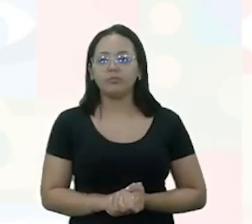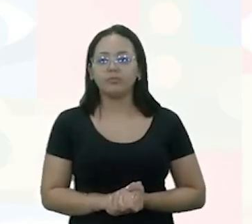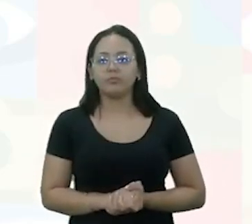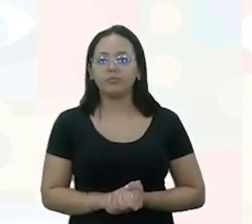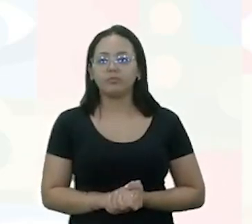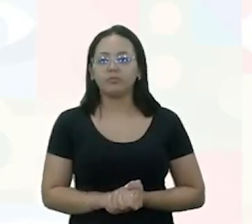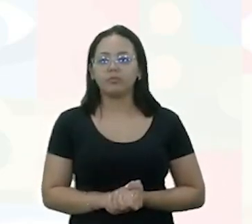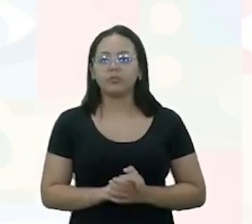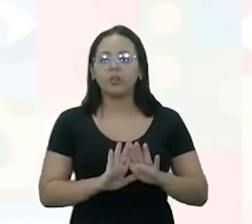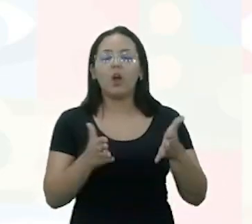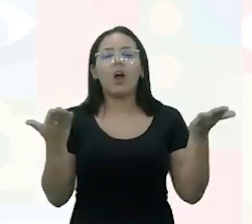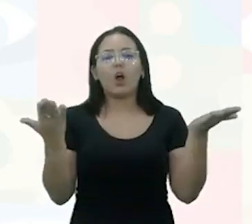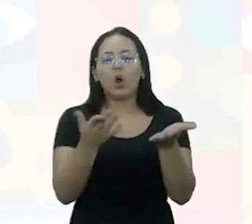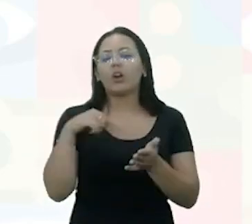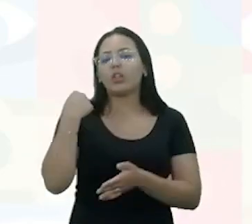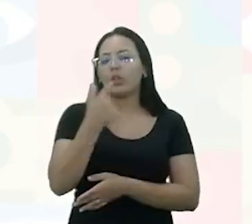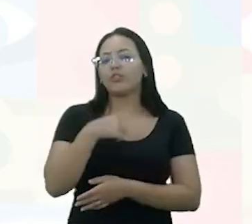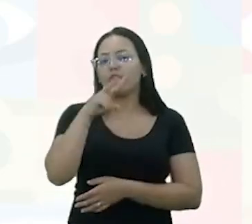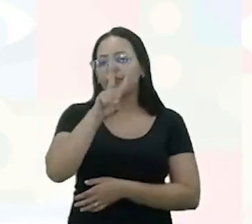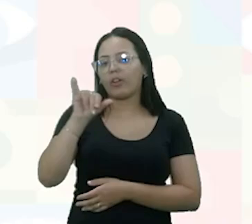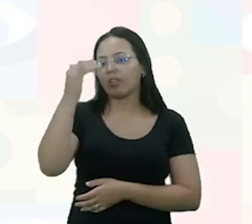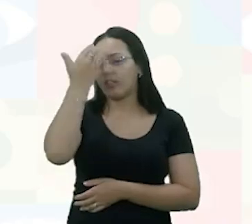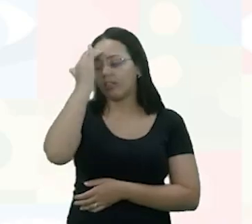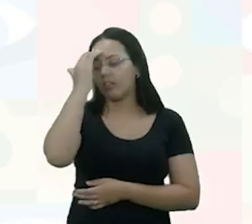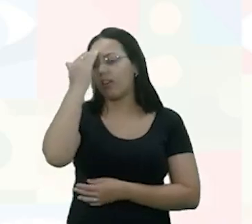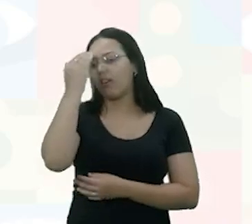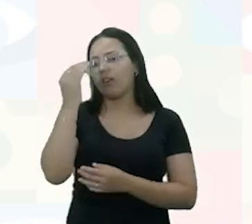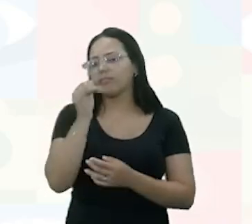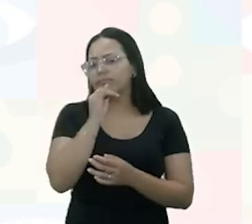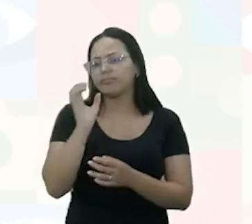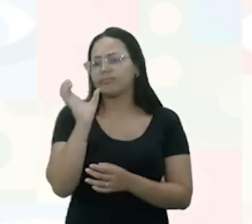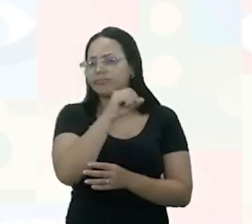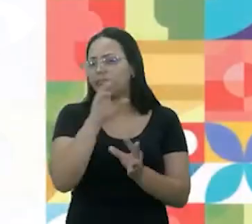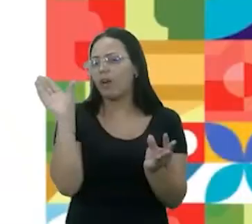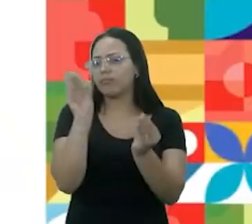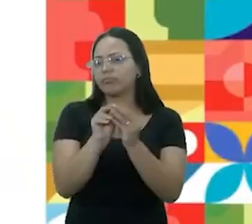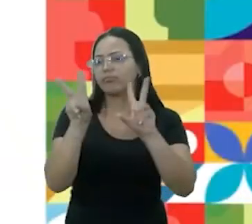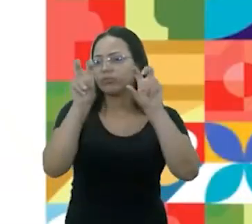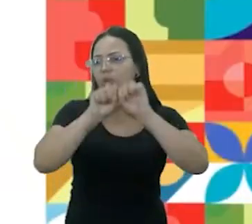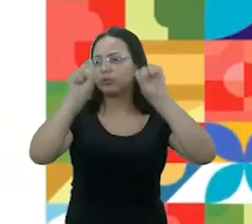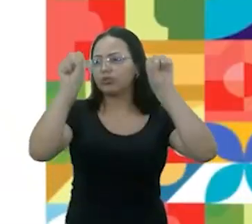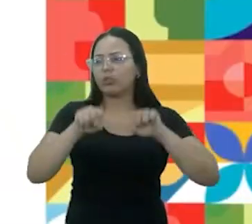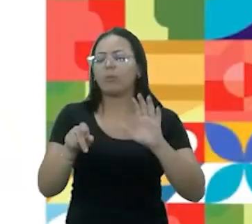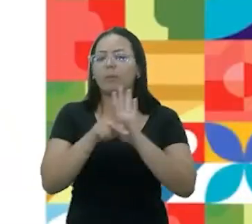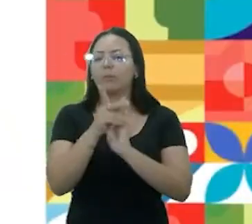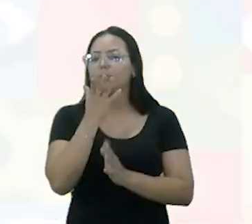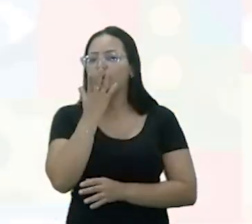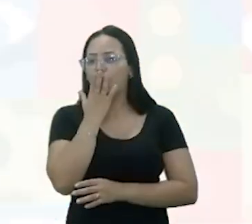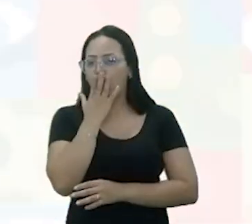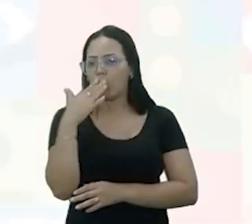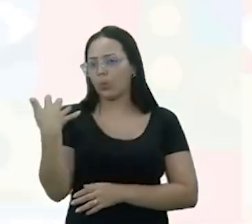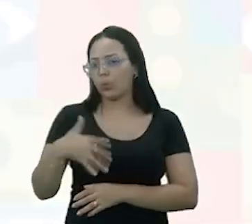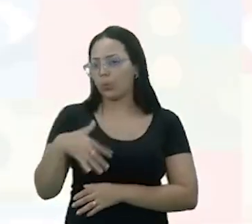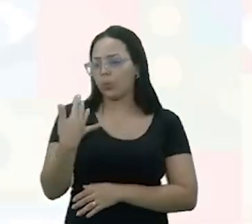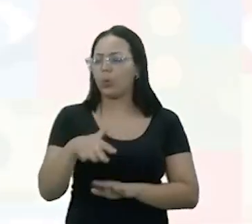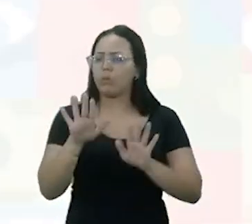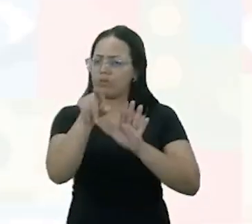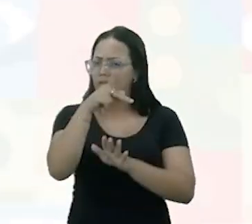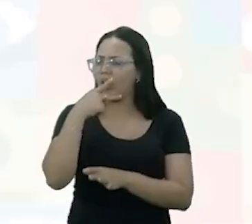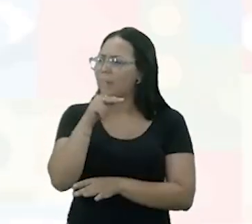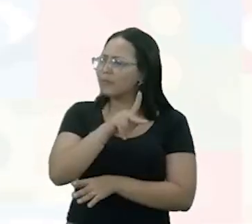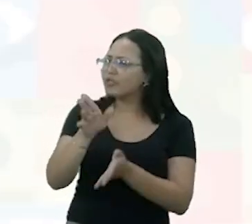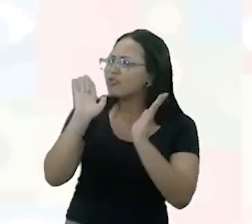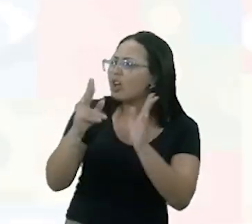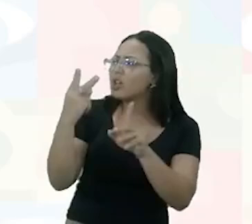E agora a gente vai entender um pouco, de uma forma bem breve, sobre sistemas de cor. Aí você vai dizer assim, professora,